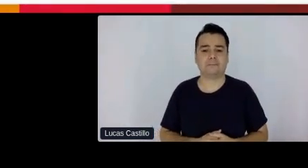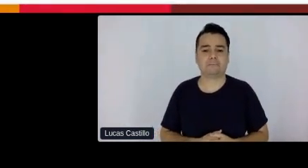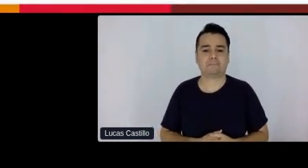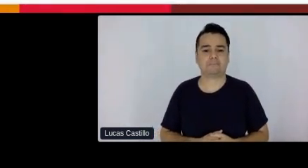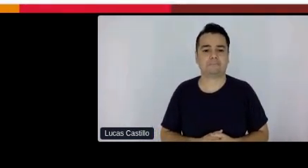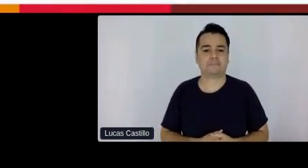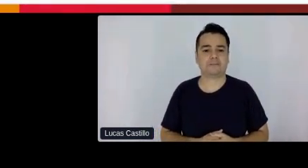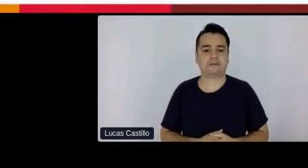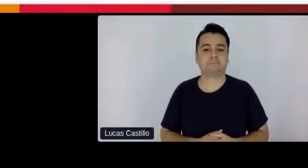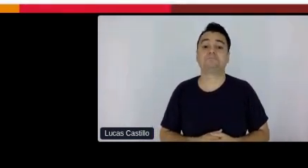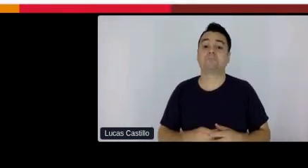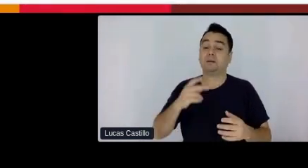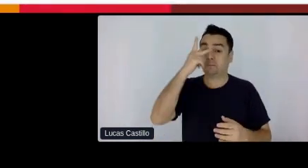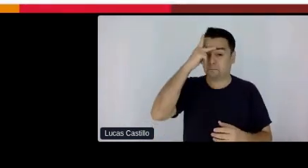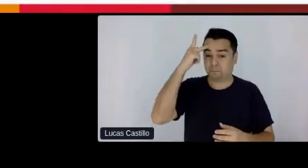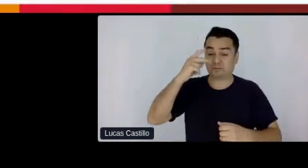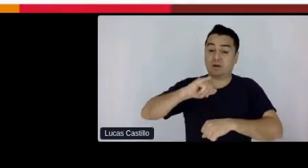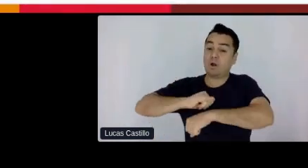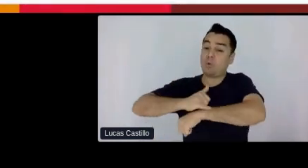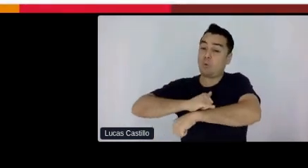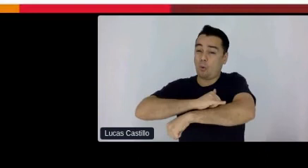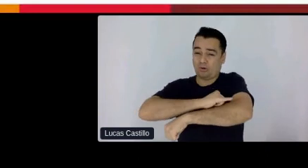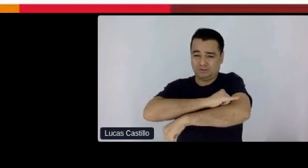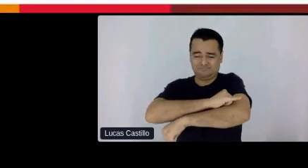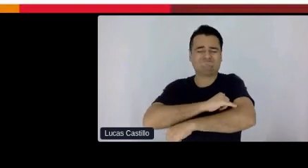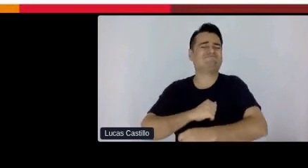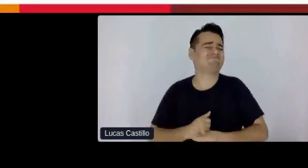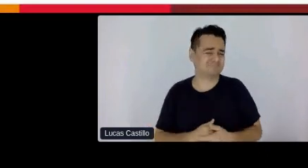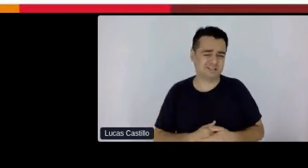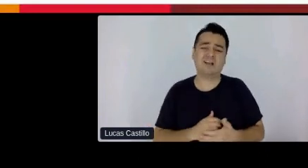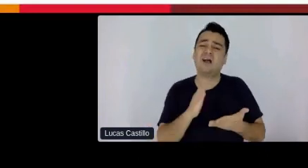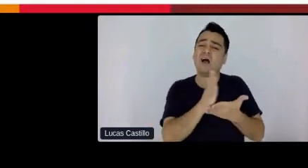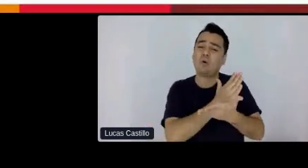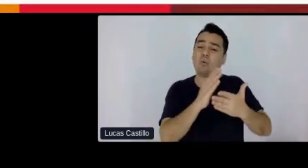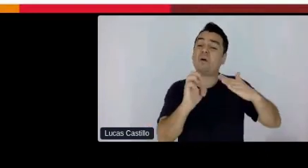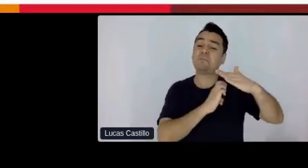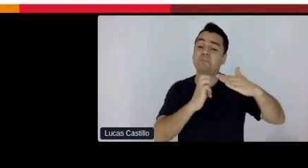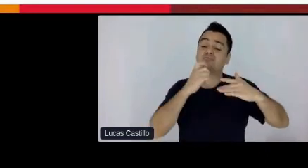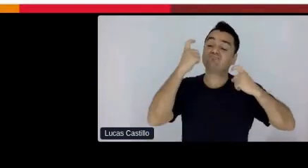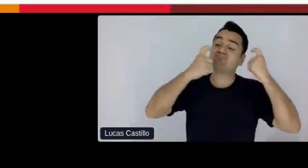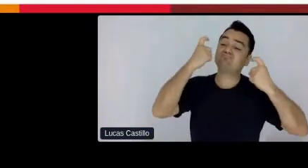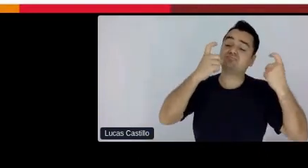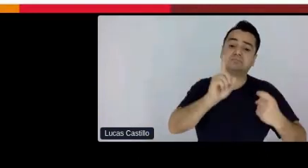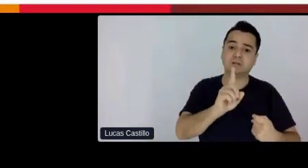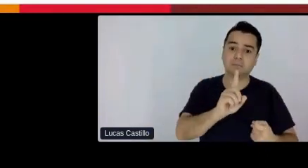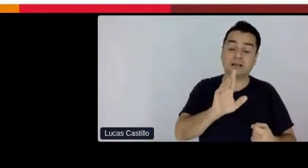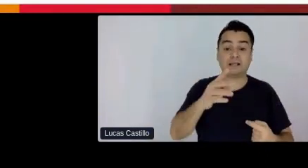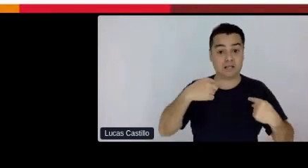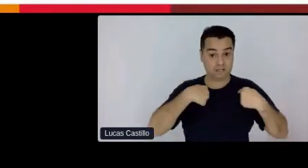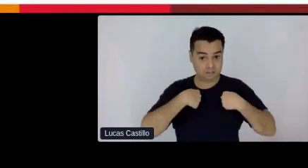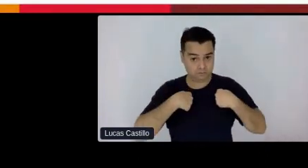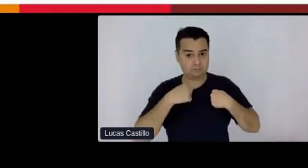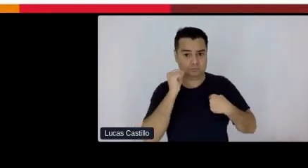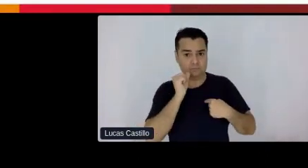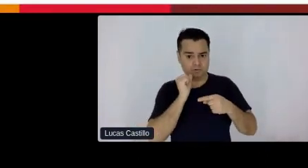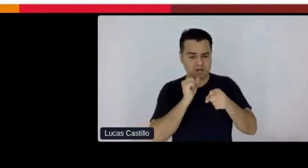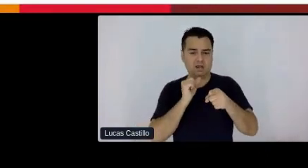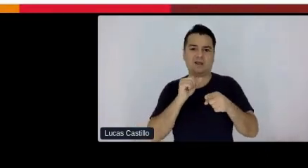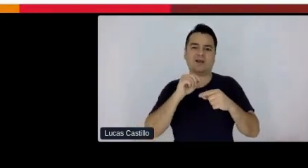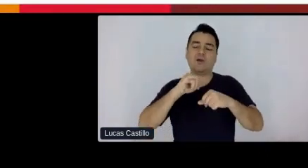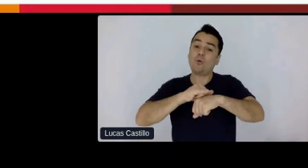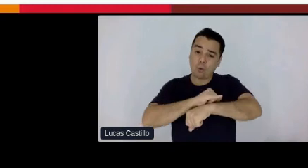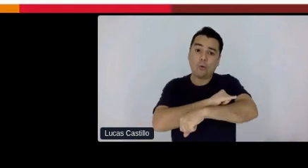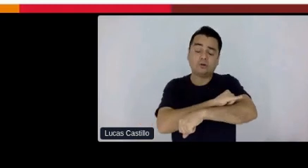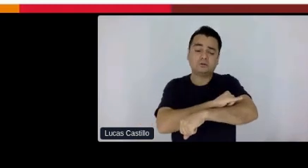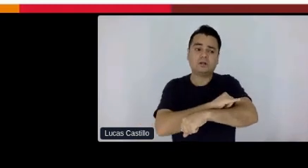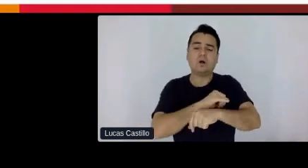próximo slide. Contra pessoas gordas. Eu vejo que algumas organizações não se preocupam com isso, mas eu, como pessoa gorda e outras pessoas gordas, se